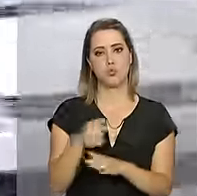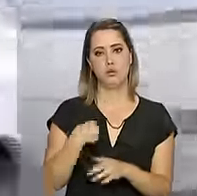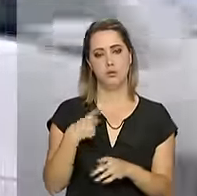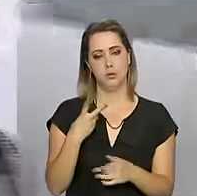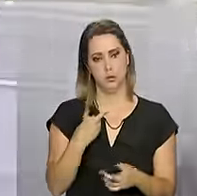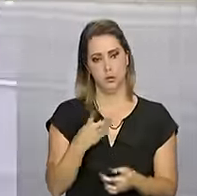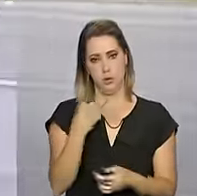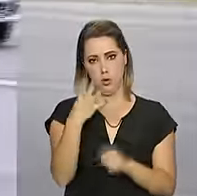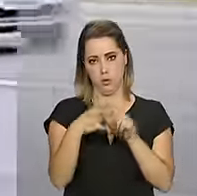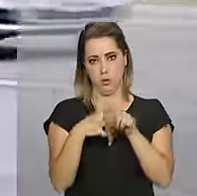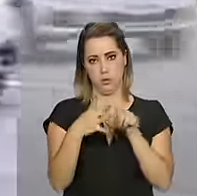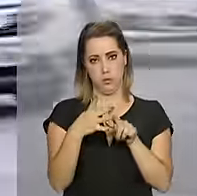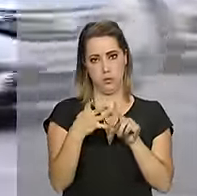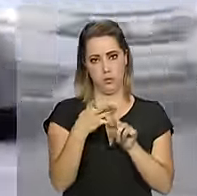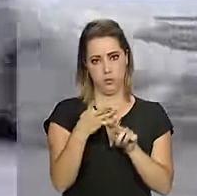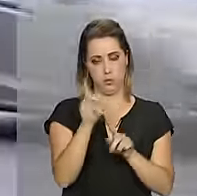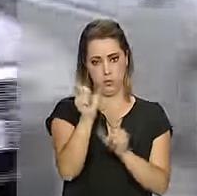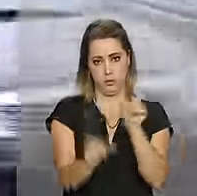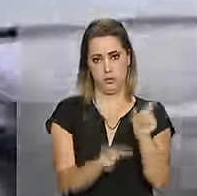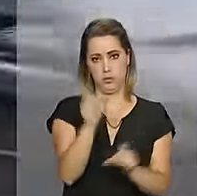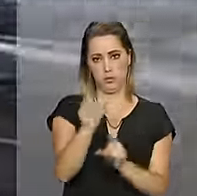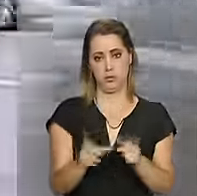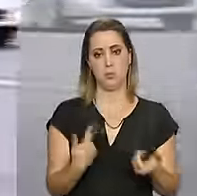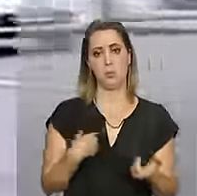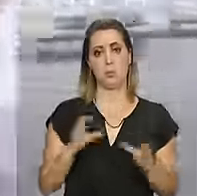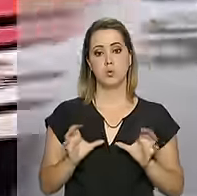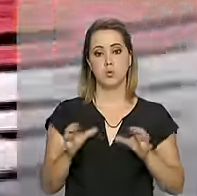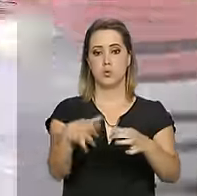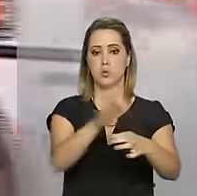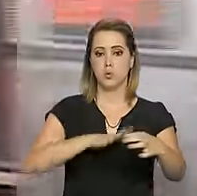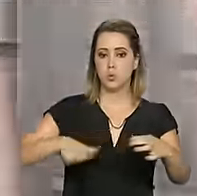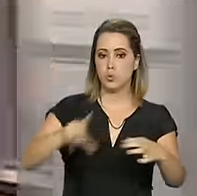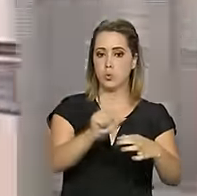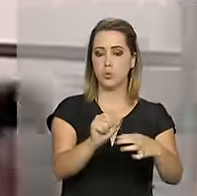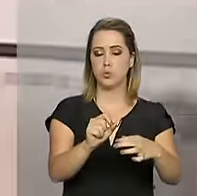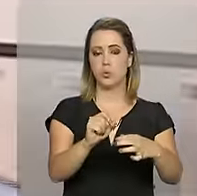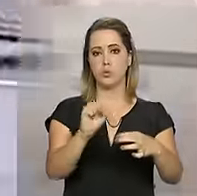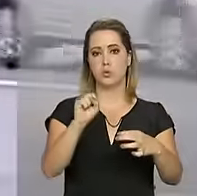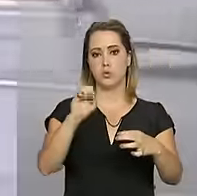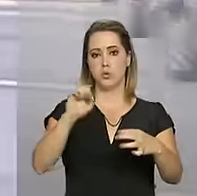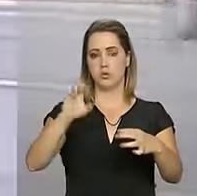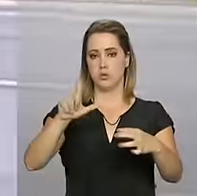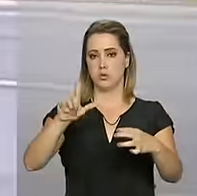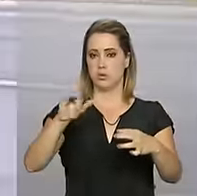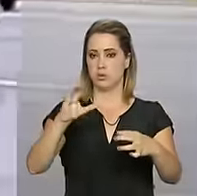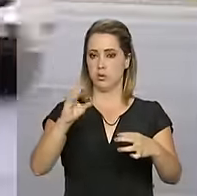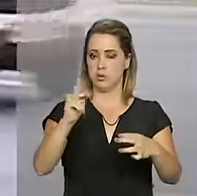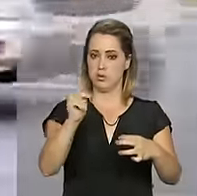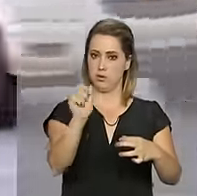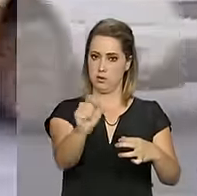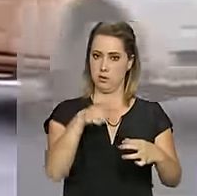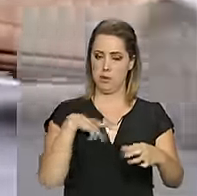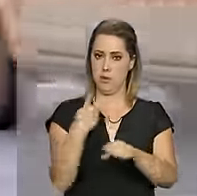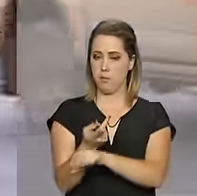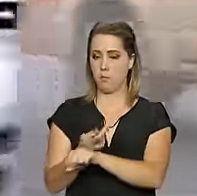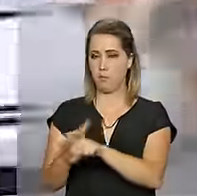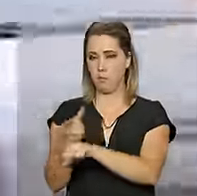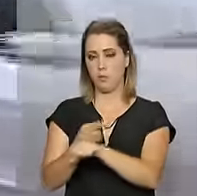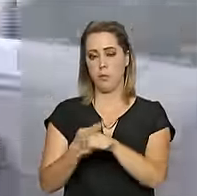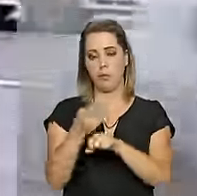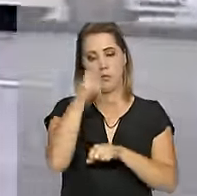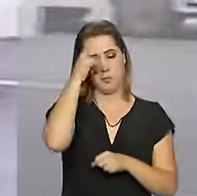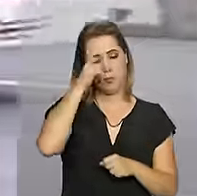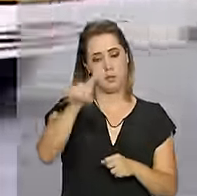Brasileira, 4 pessoas a bordo e uma equipe do SERIPA, que é o Serviço Regional de Investigação e Prevenção